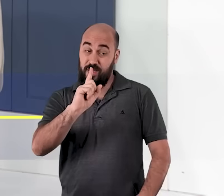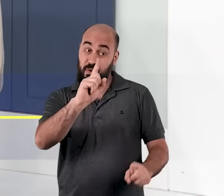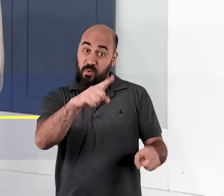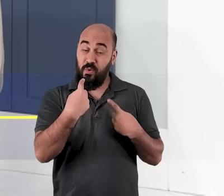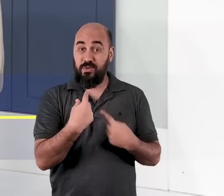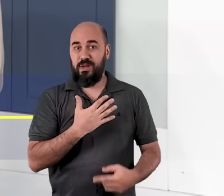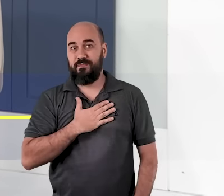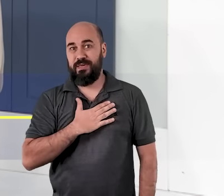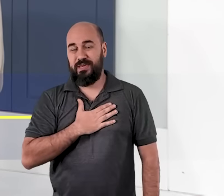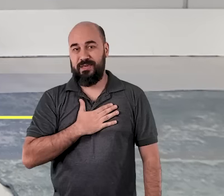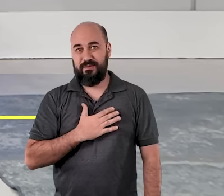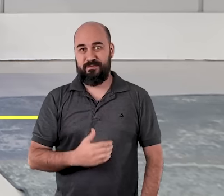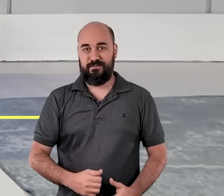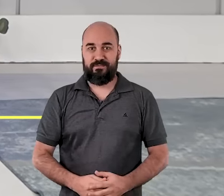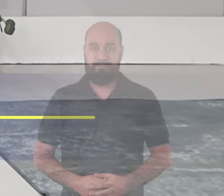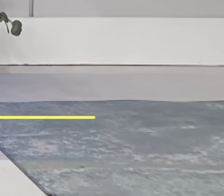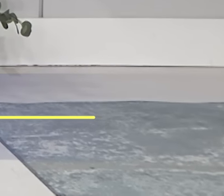mim.